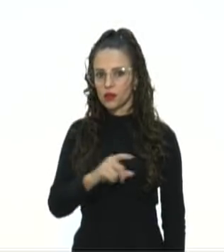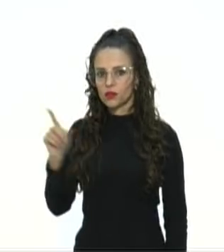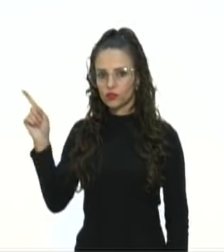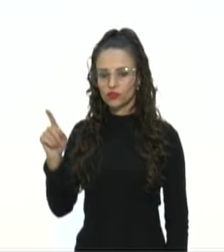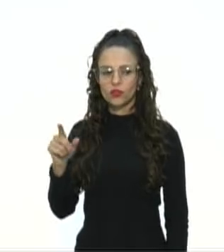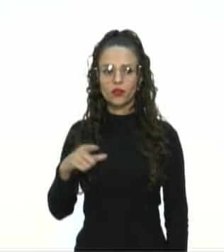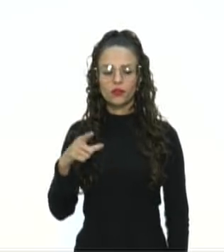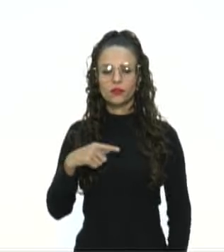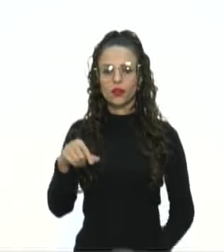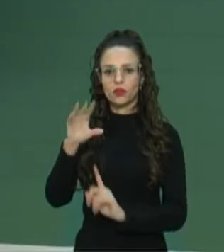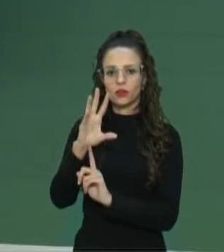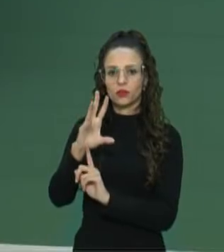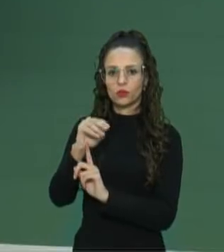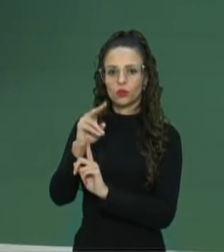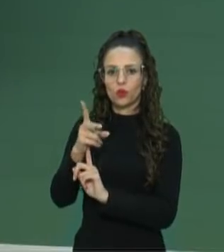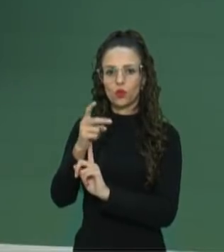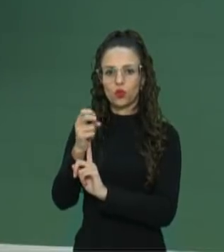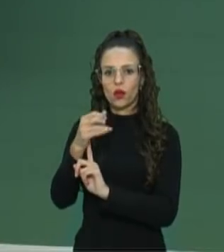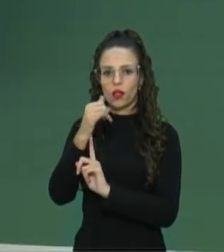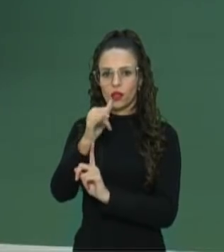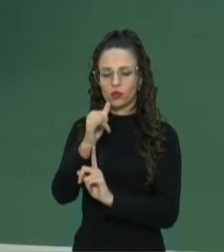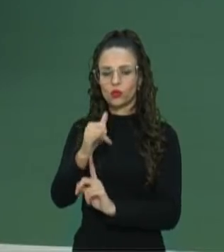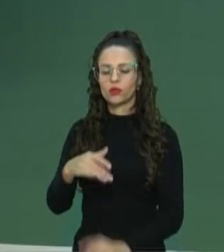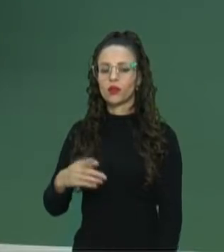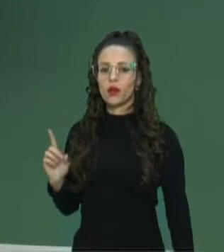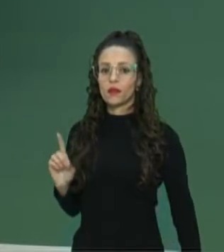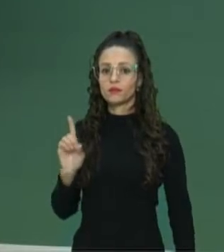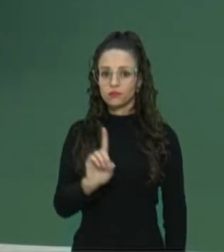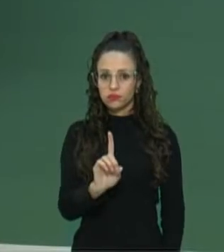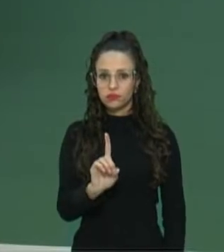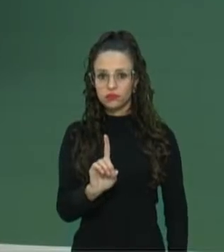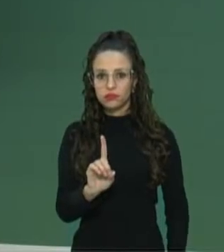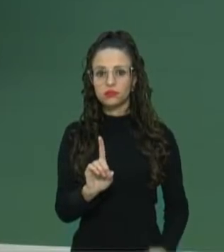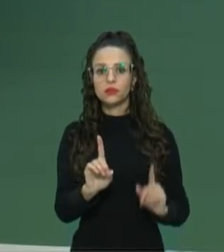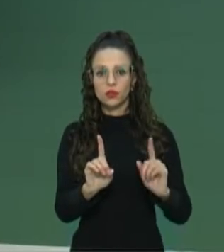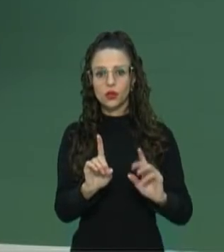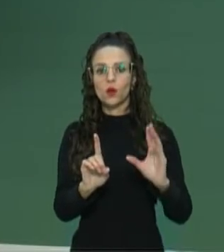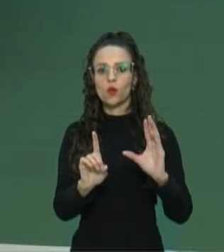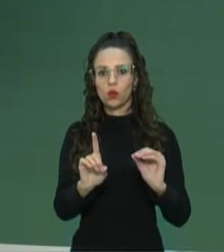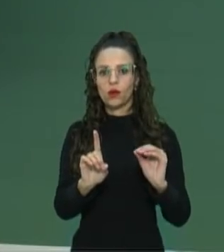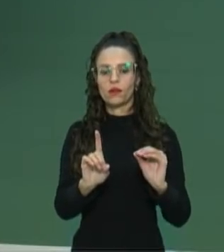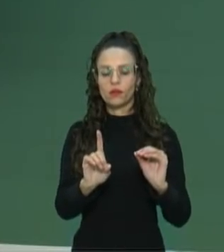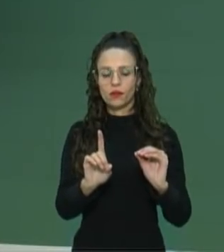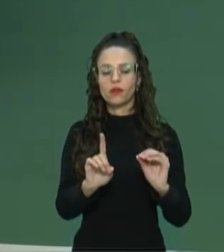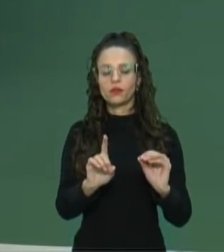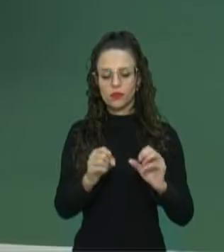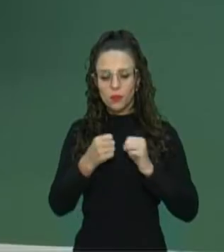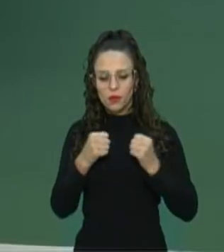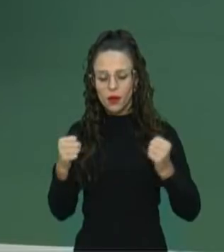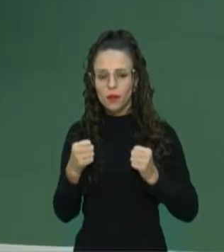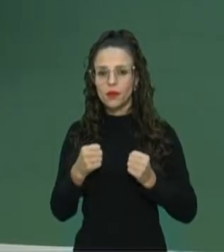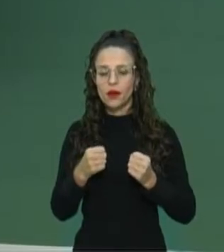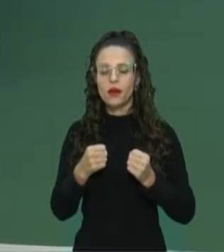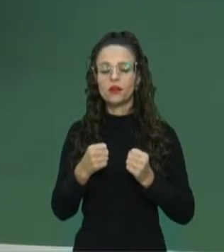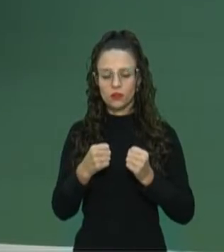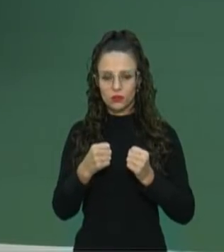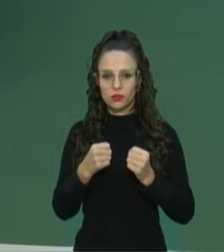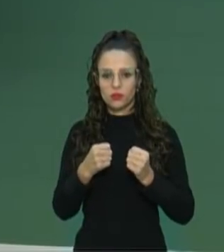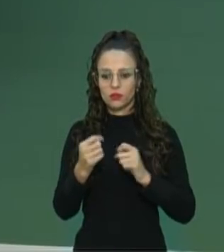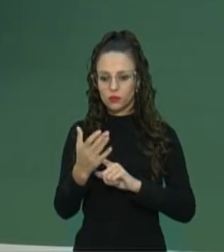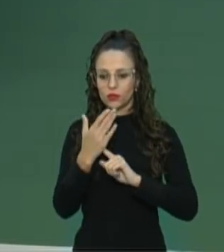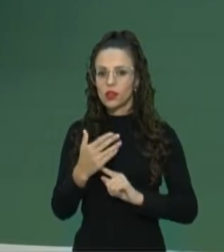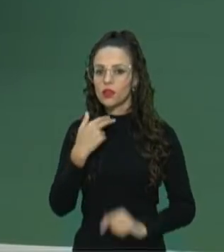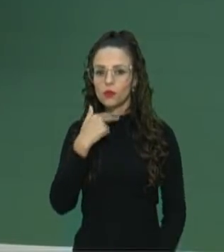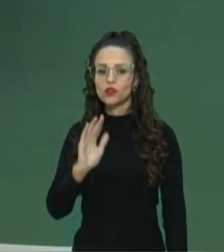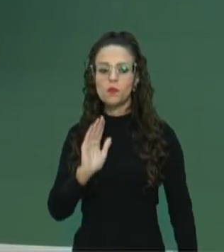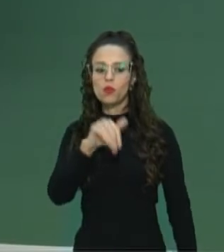cima tem o sensor eletrônico, então o atleta deve passar por esses locais na sequência que o mapa informa, né? Então nunca posso pular ou não